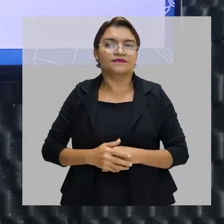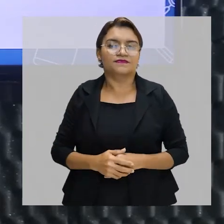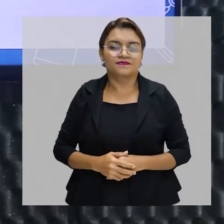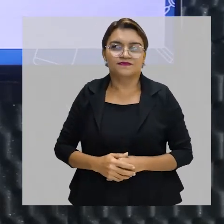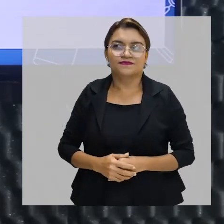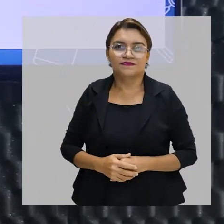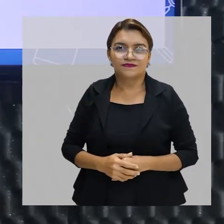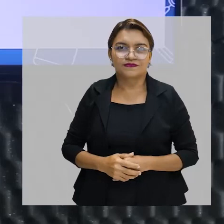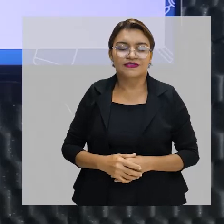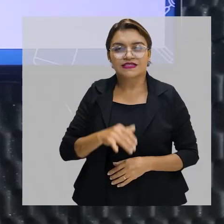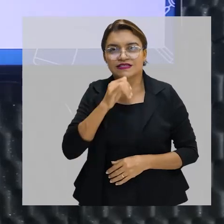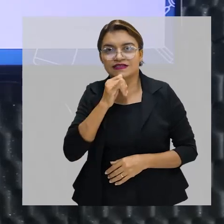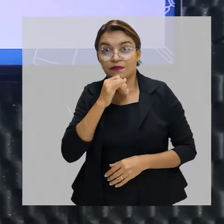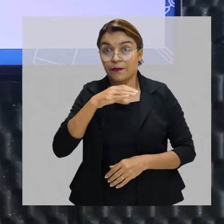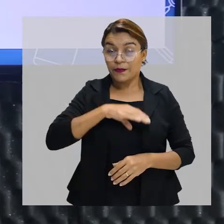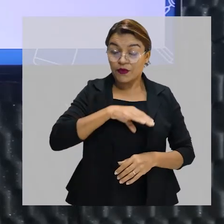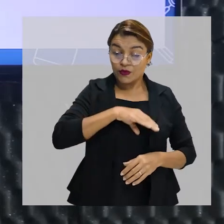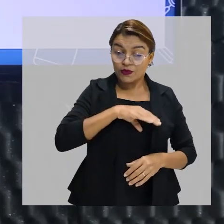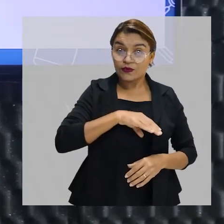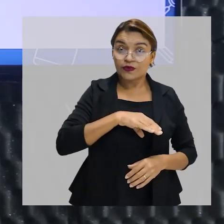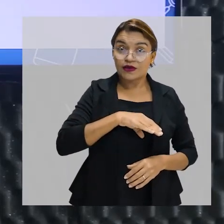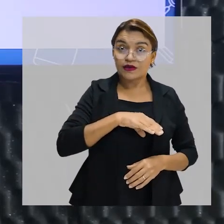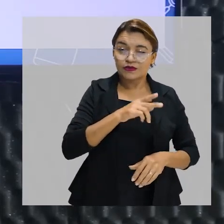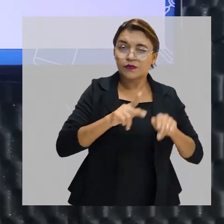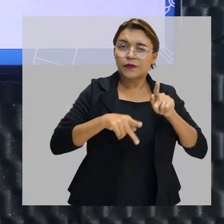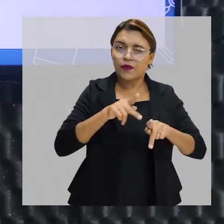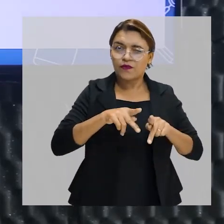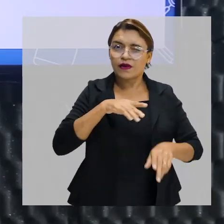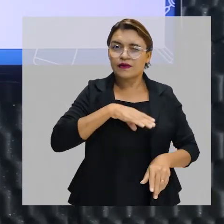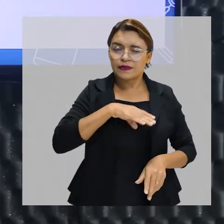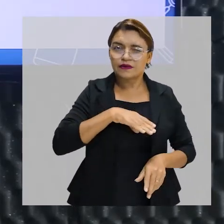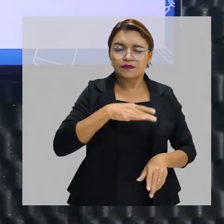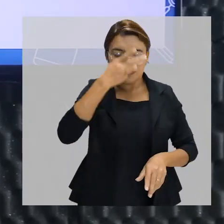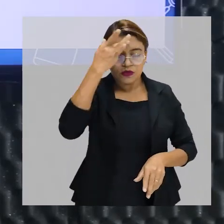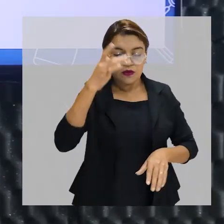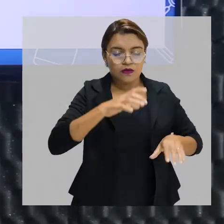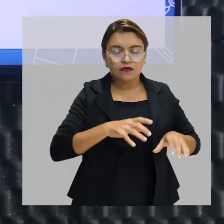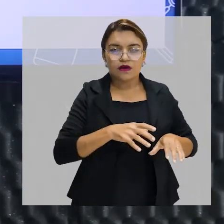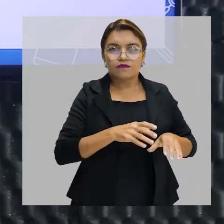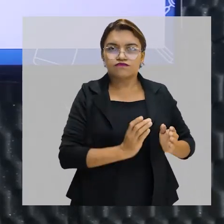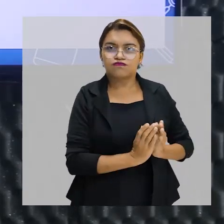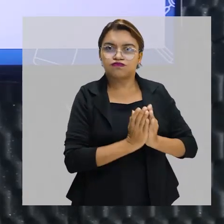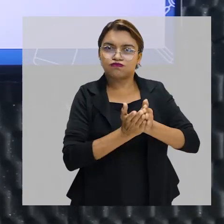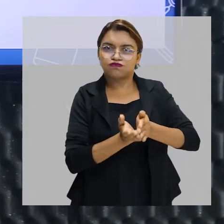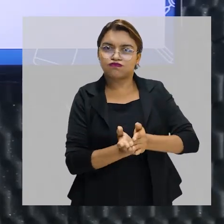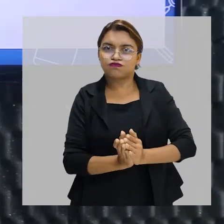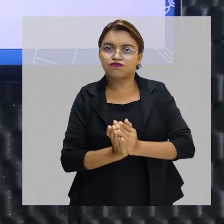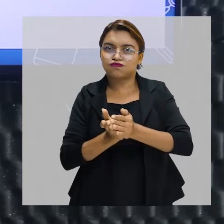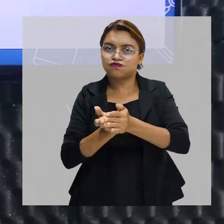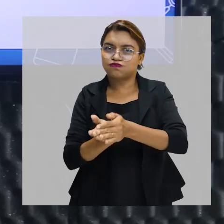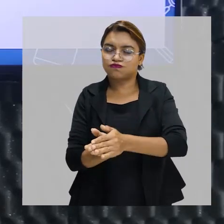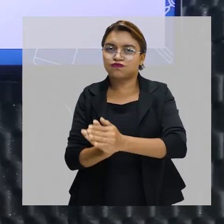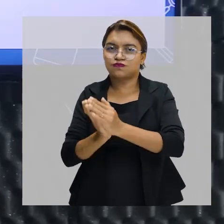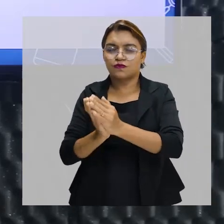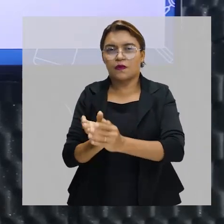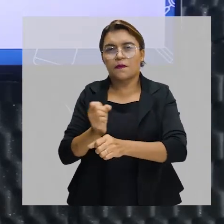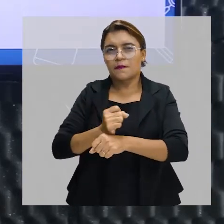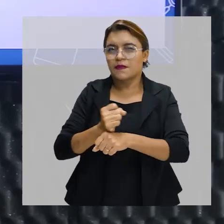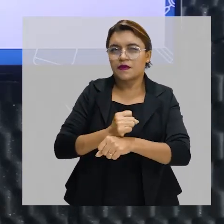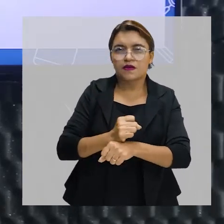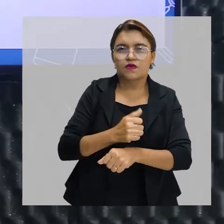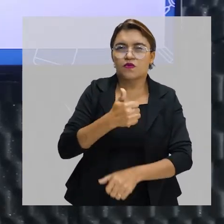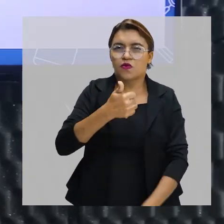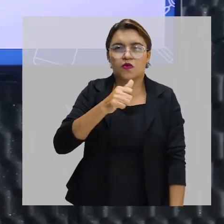eles vieram para o Brasil em função do bloqueio continental, lá em 1800 e